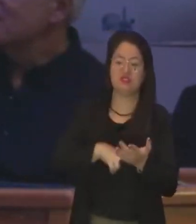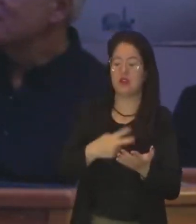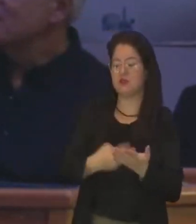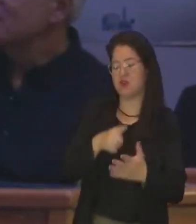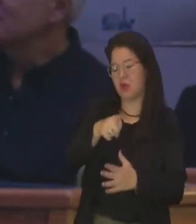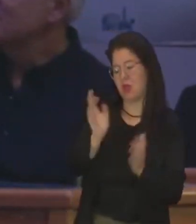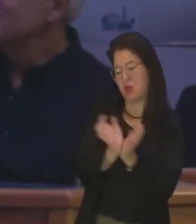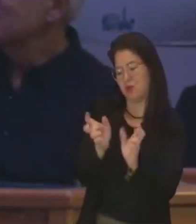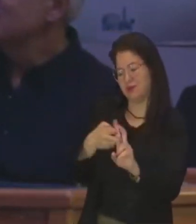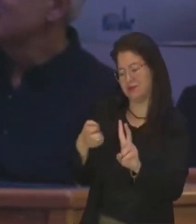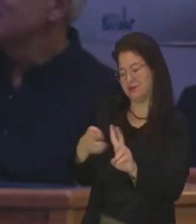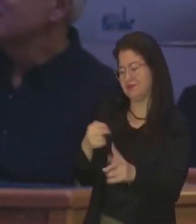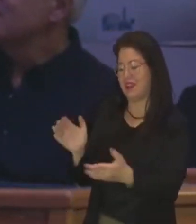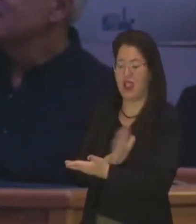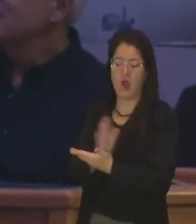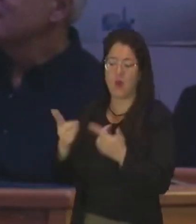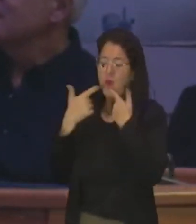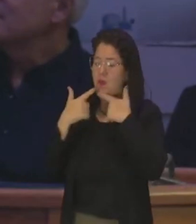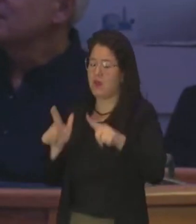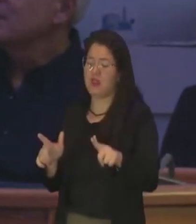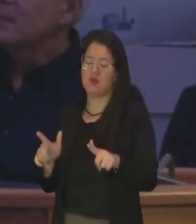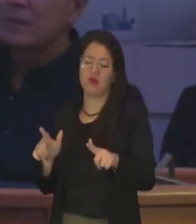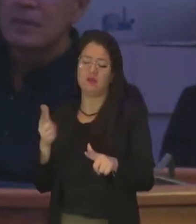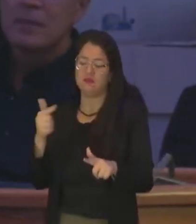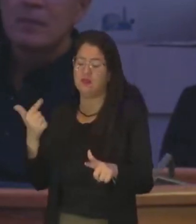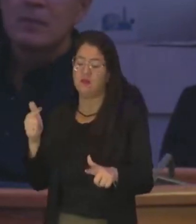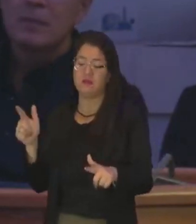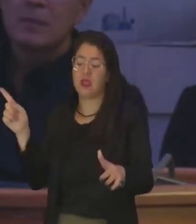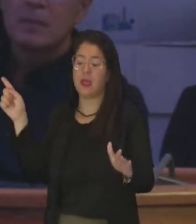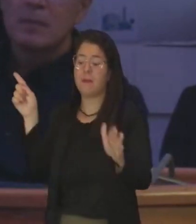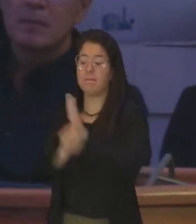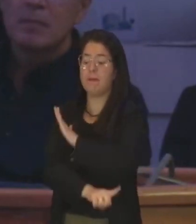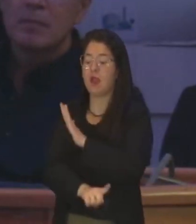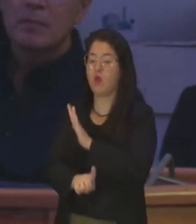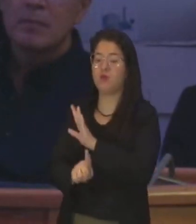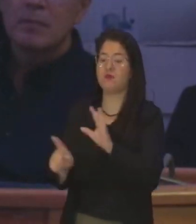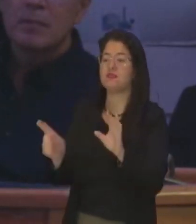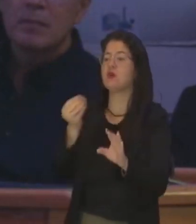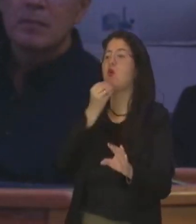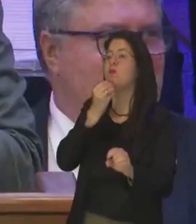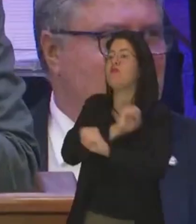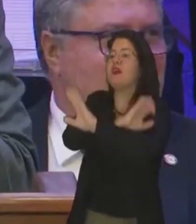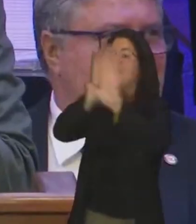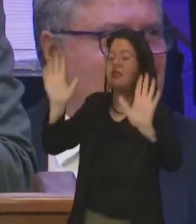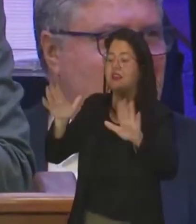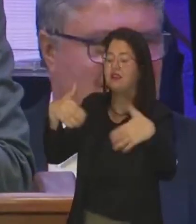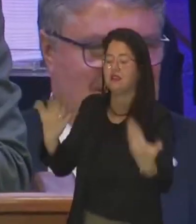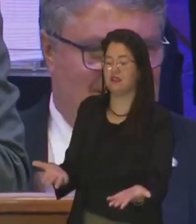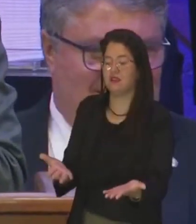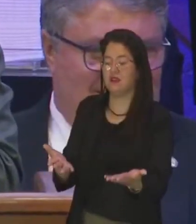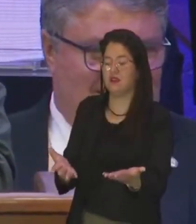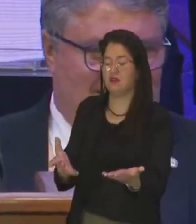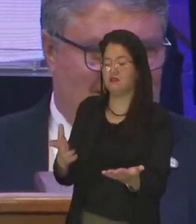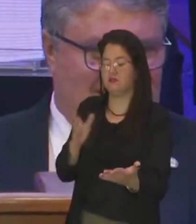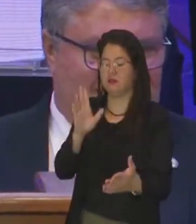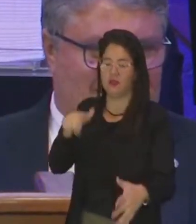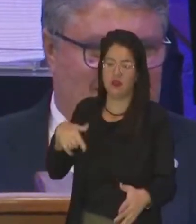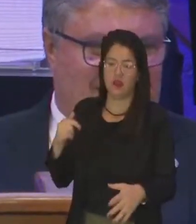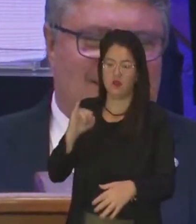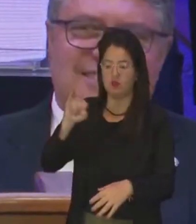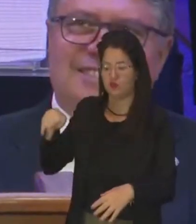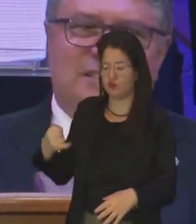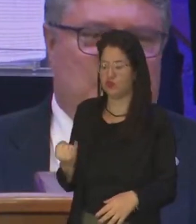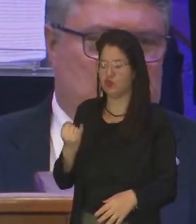Algumas línguas, meus irmãos, não têm perguntas retóricas. Então, você terminar um livro, como o livro de Jonas termina com